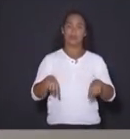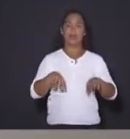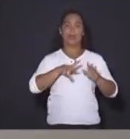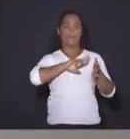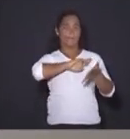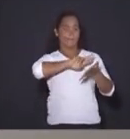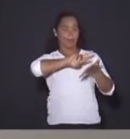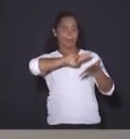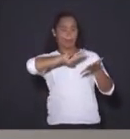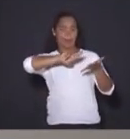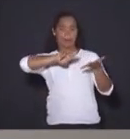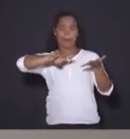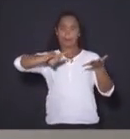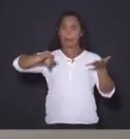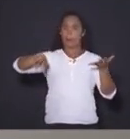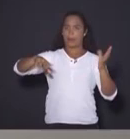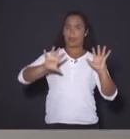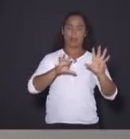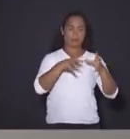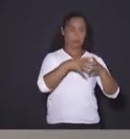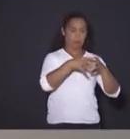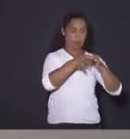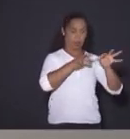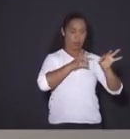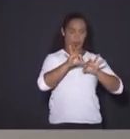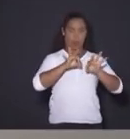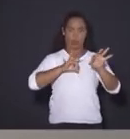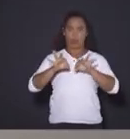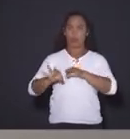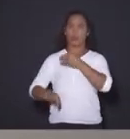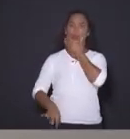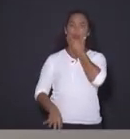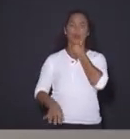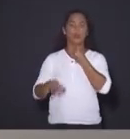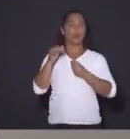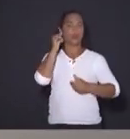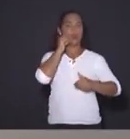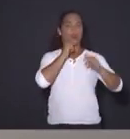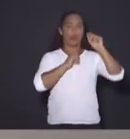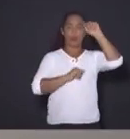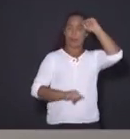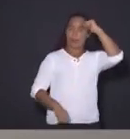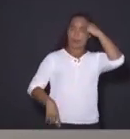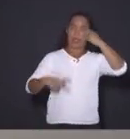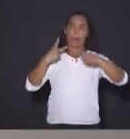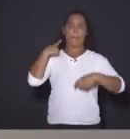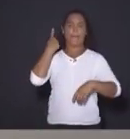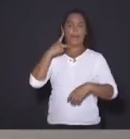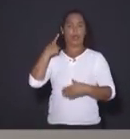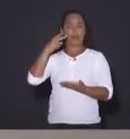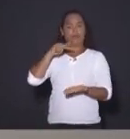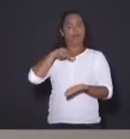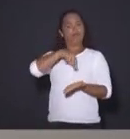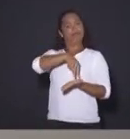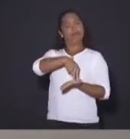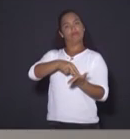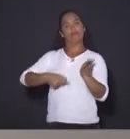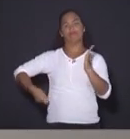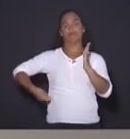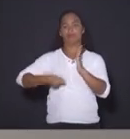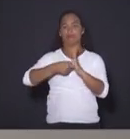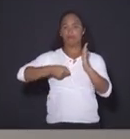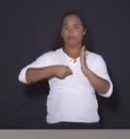de organização e articulação das negras e dos negros politicamente posicionados na luta contra o racismo